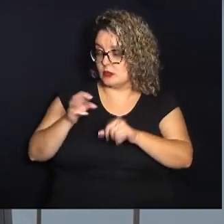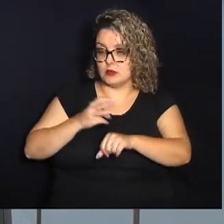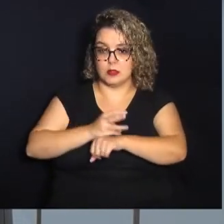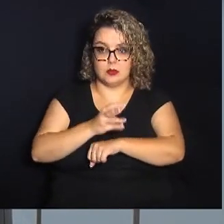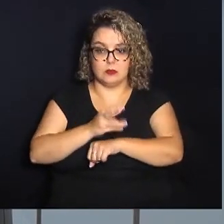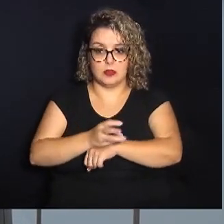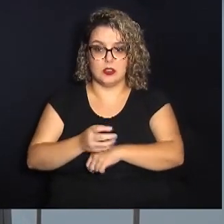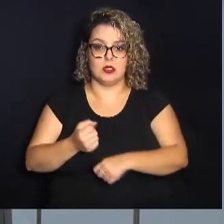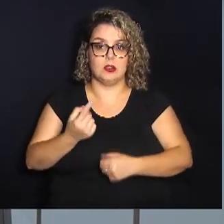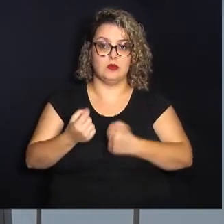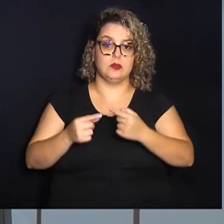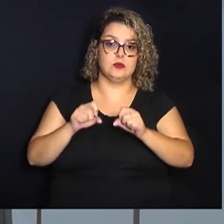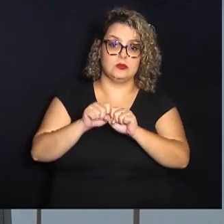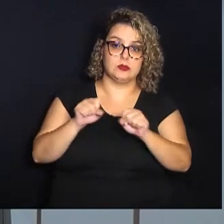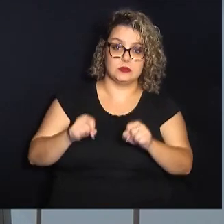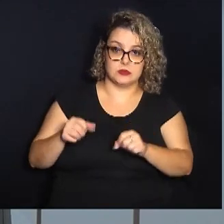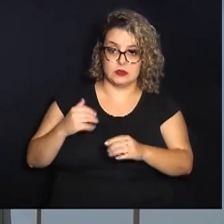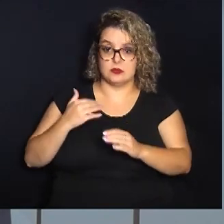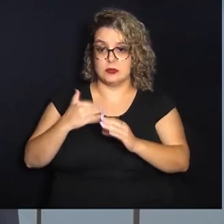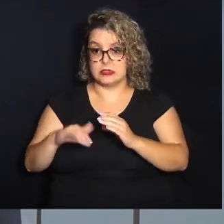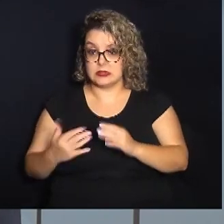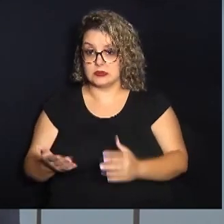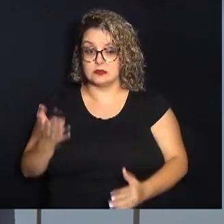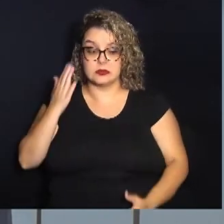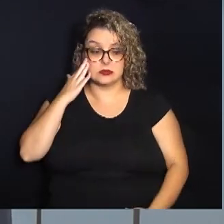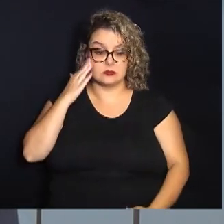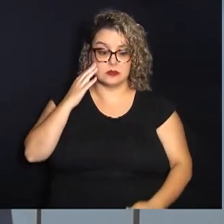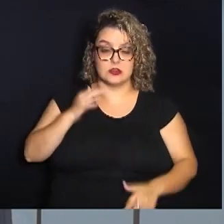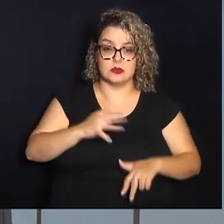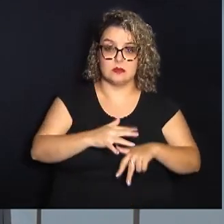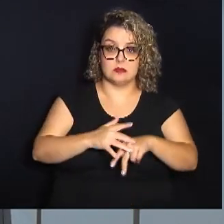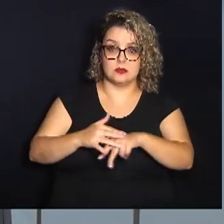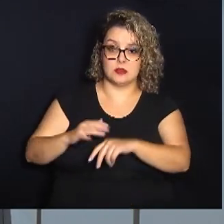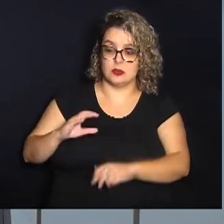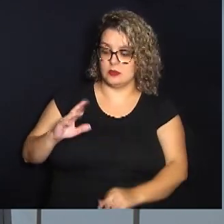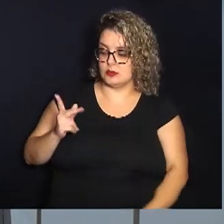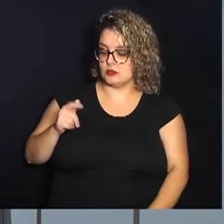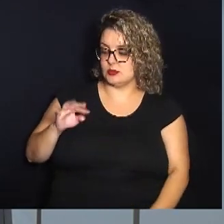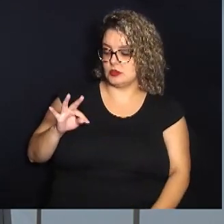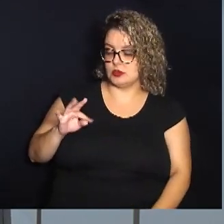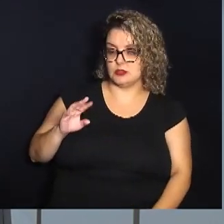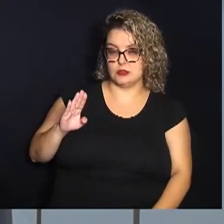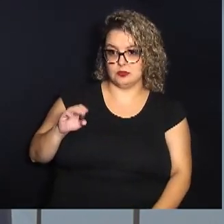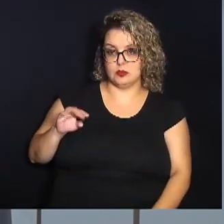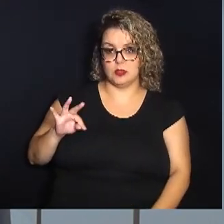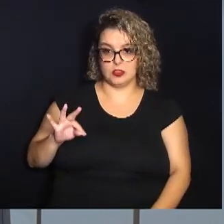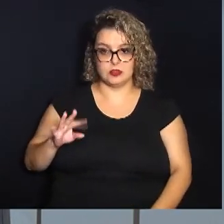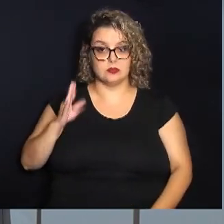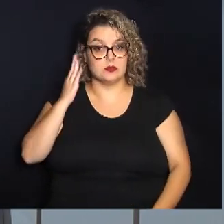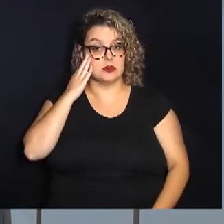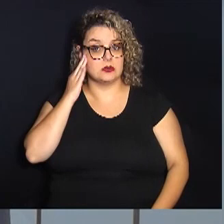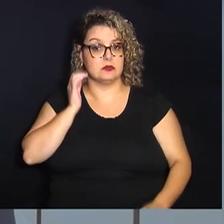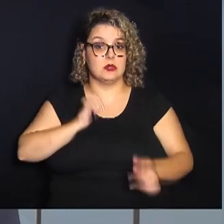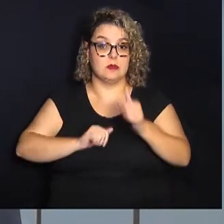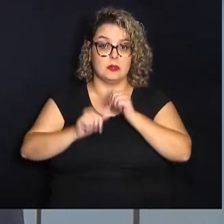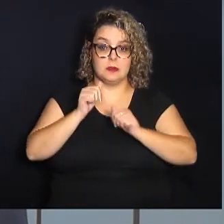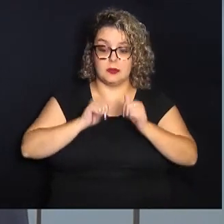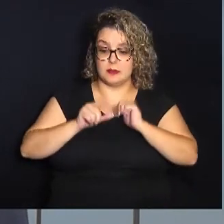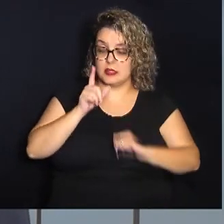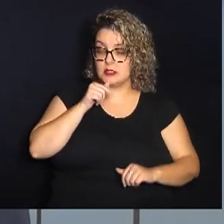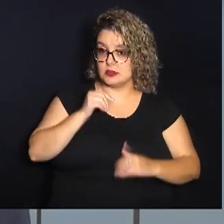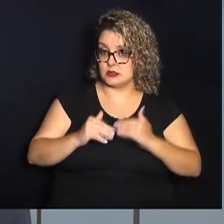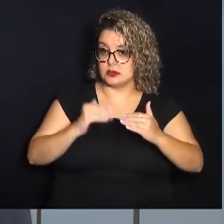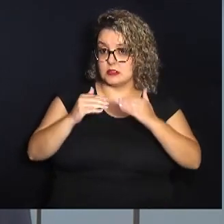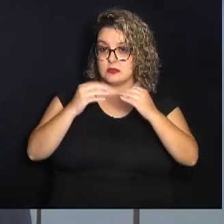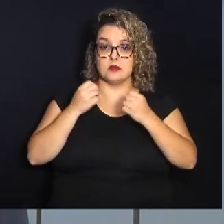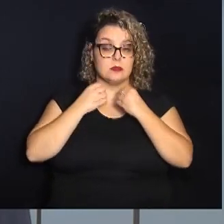algum sistema de mensagem para saber como o paciente está. A gente está com um chatbot encaminhando mensagens para saber se o paciente está se hidratando, se ele está evoluindo